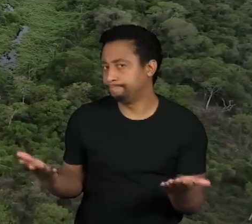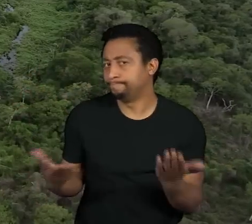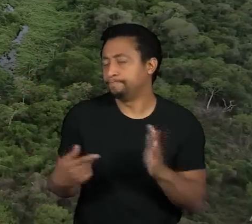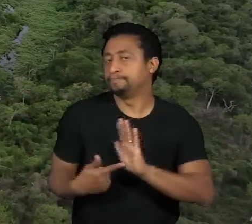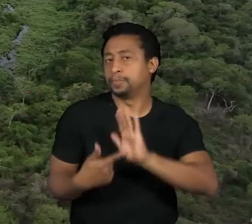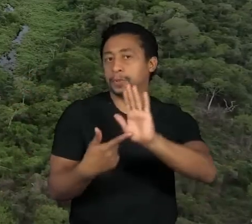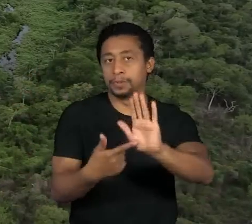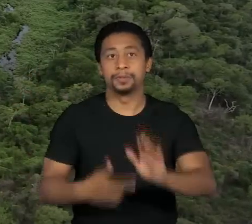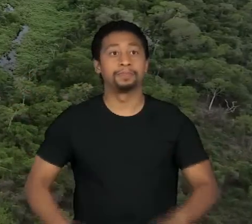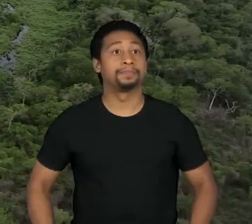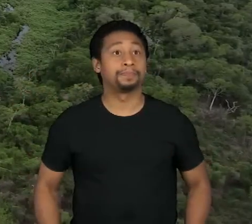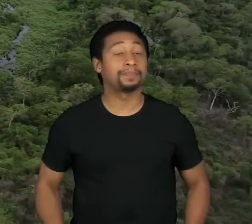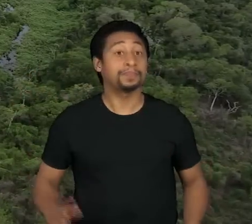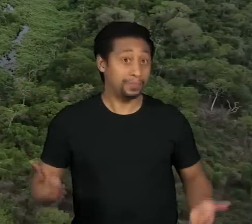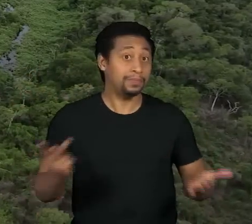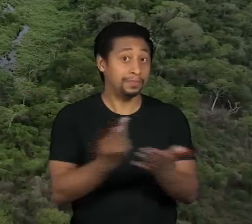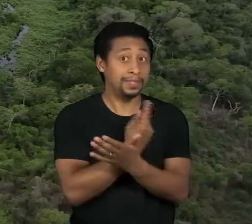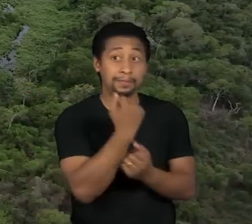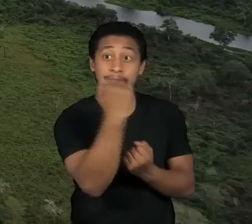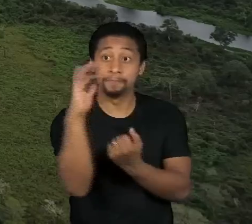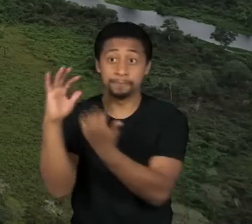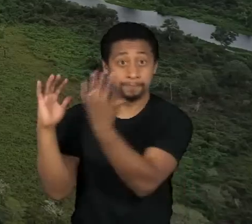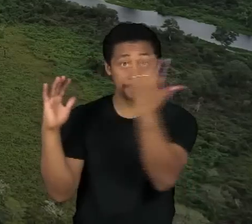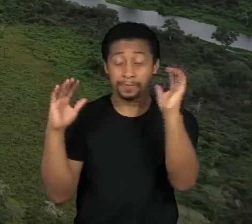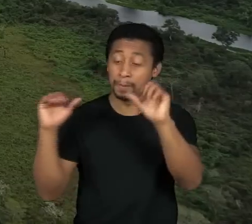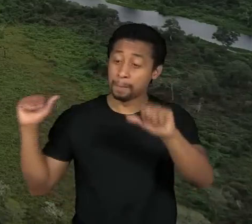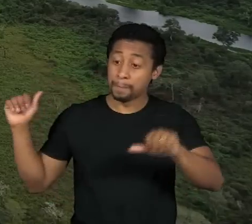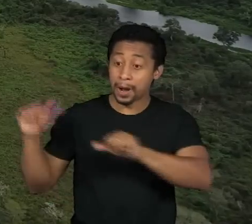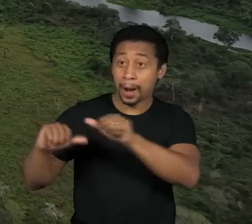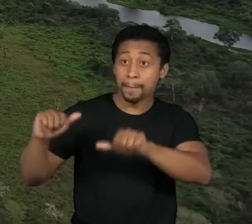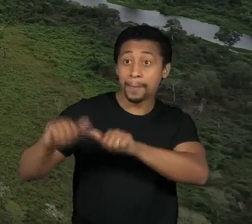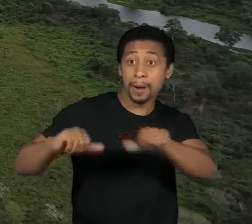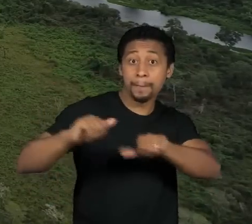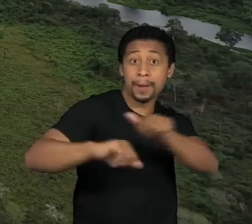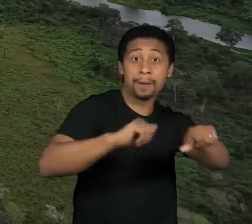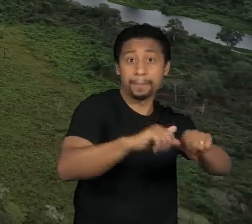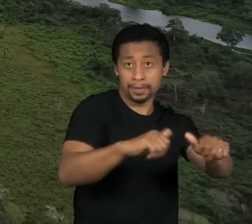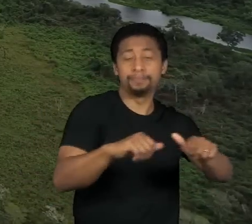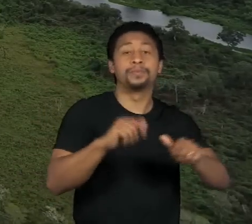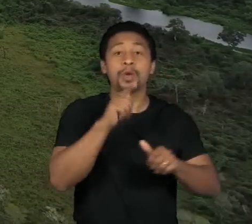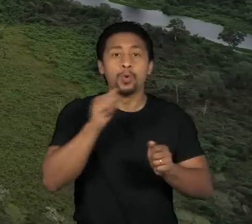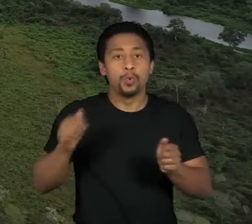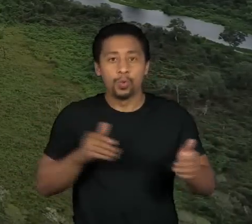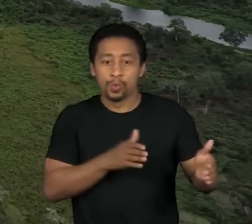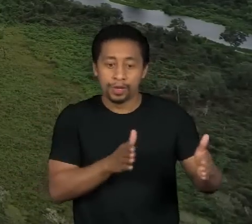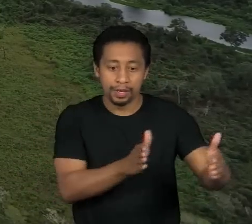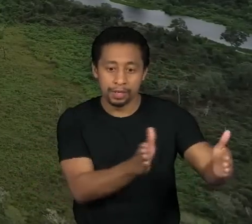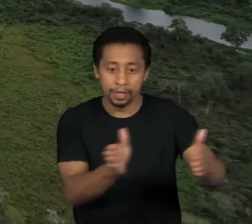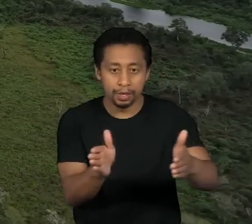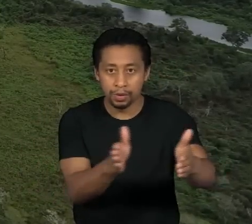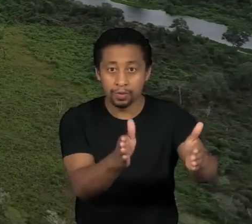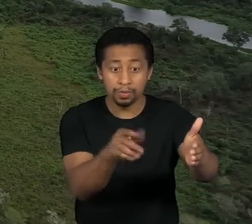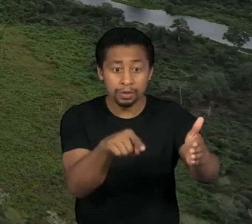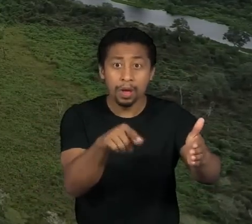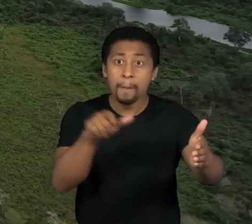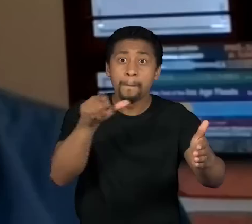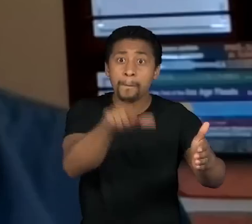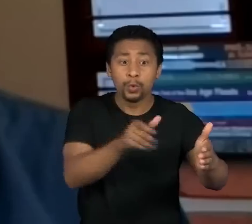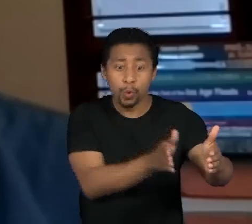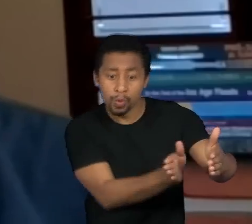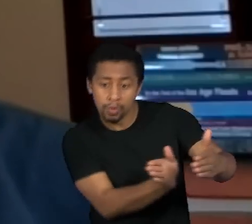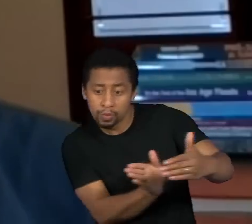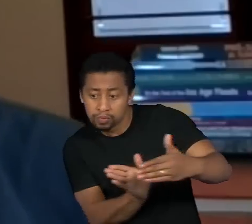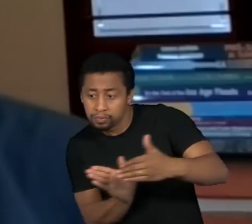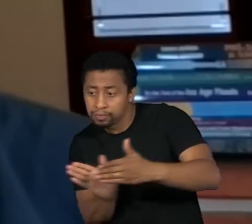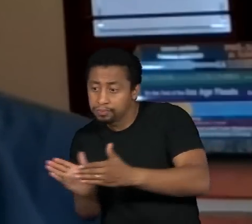que a paisagem vem sofrendo, as mudanças dos cursos dos rios, essa é uma das partes mais importantes. As mudanças de